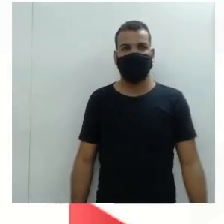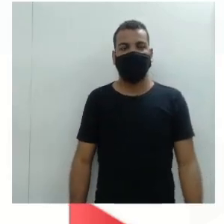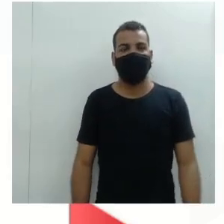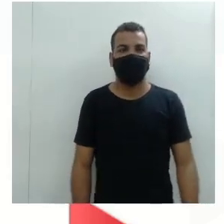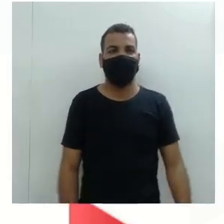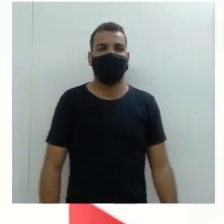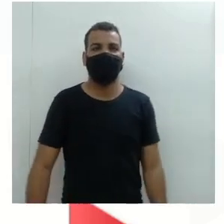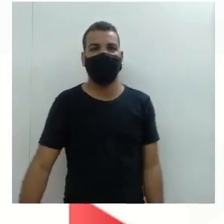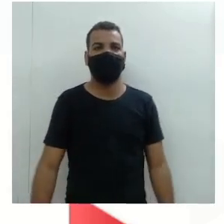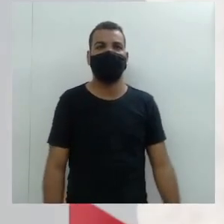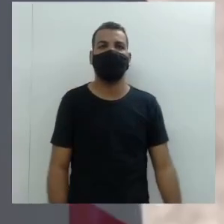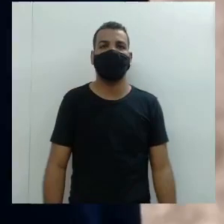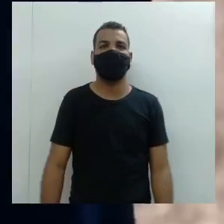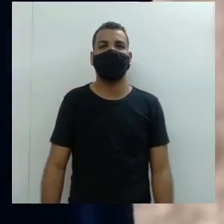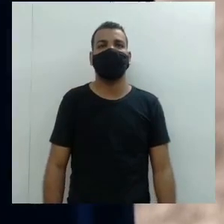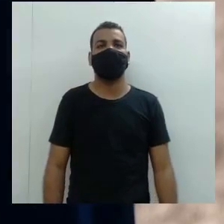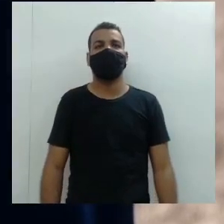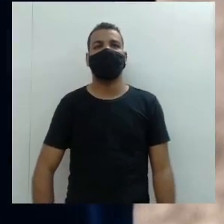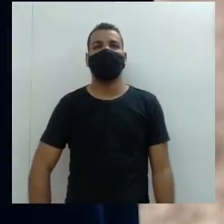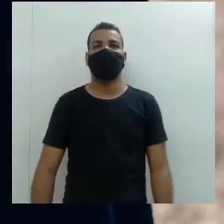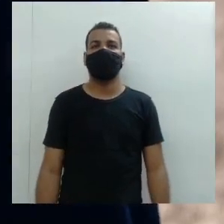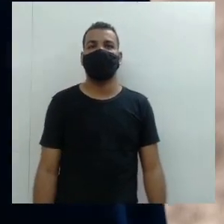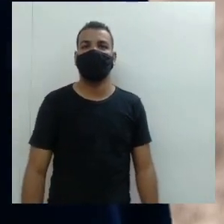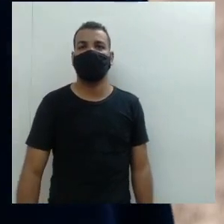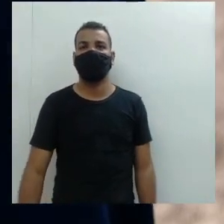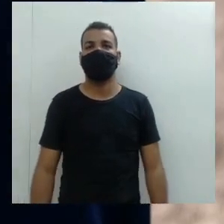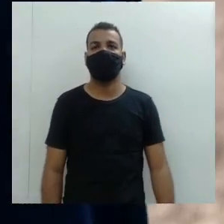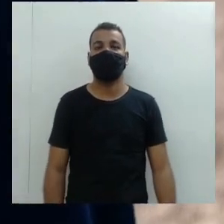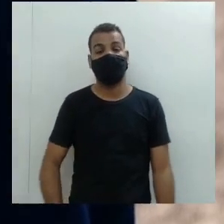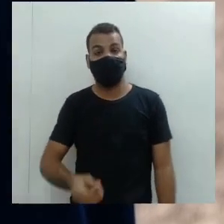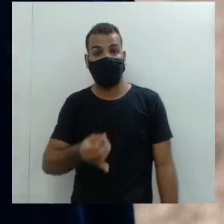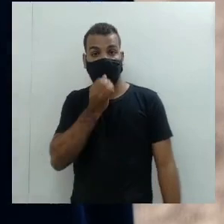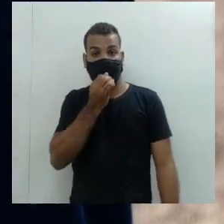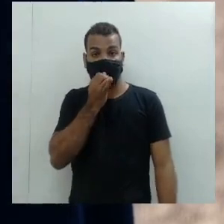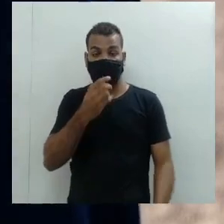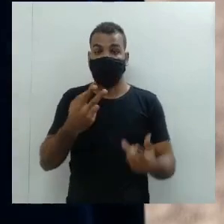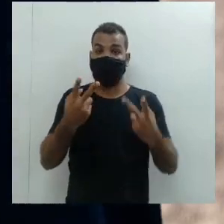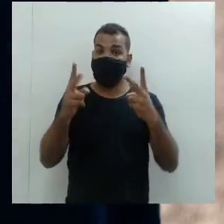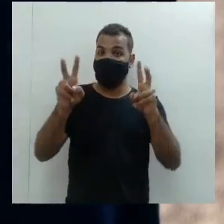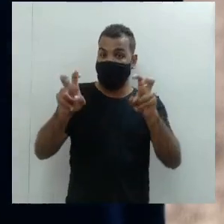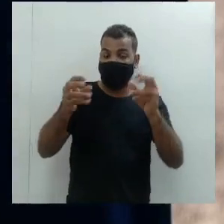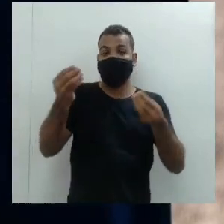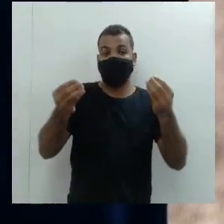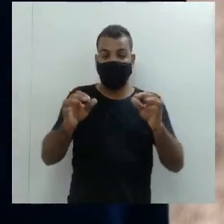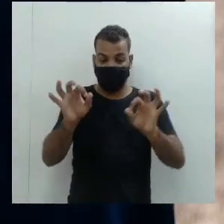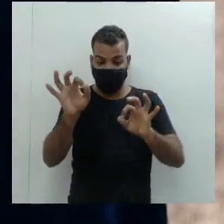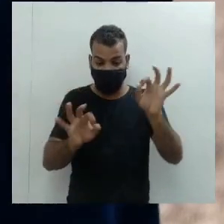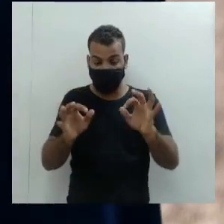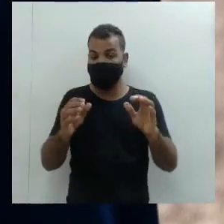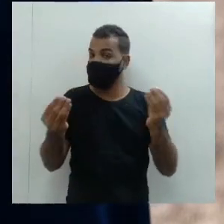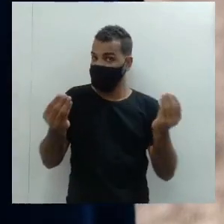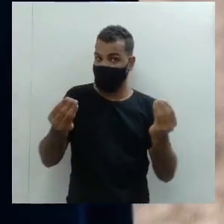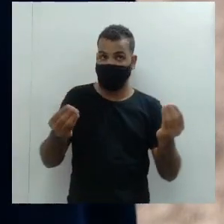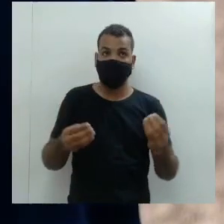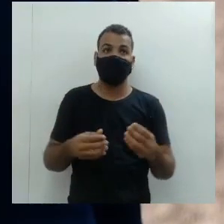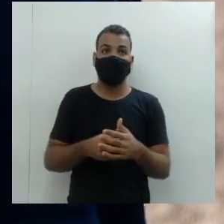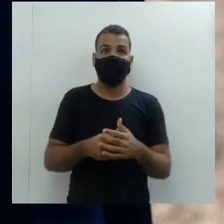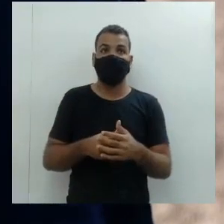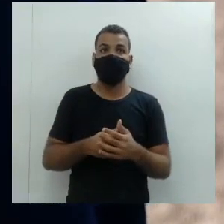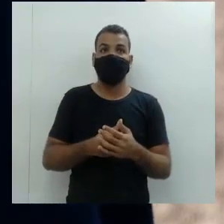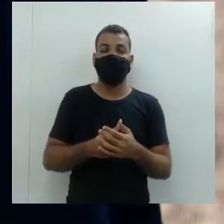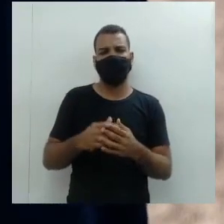uma hipótese a respeito da maneira como a peça se organiza. Né? Veja, há uma hipótese, há